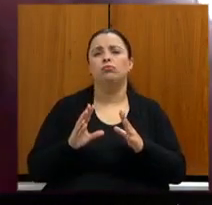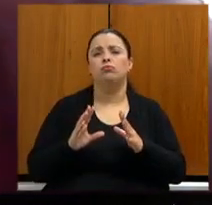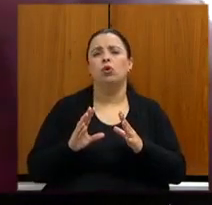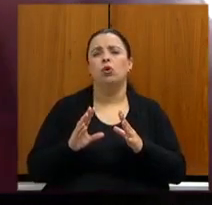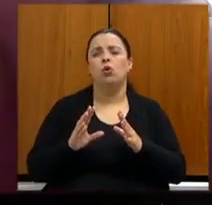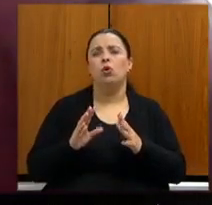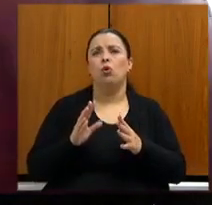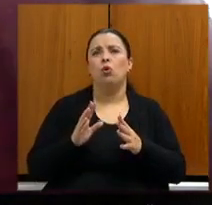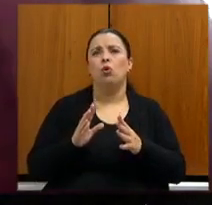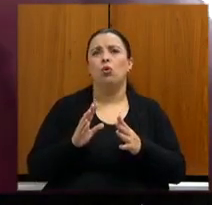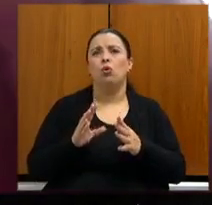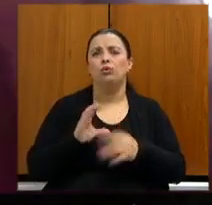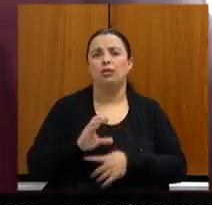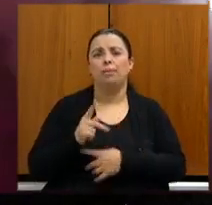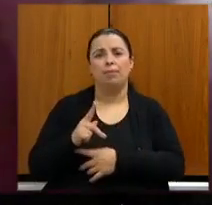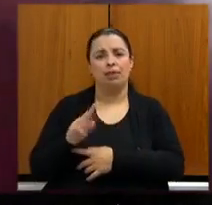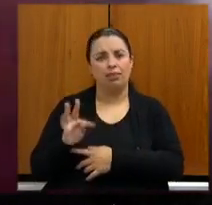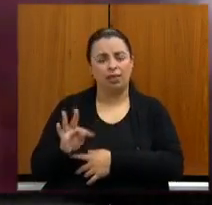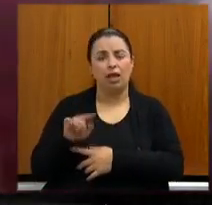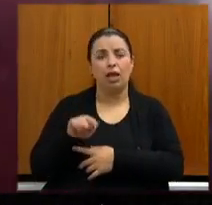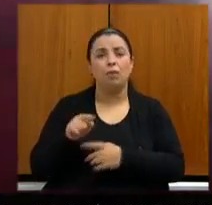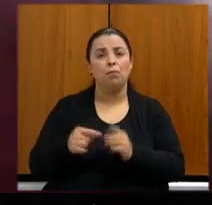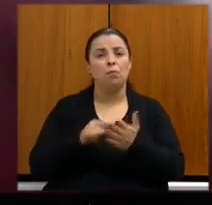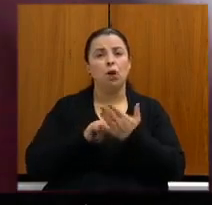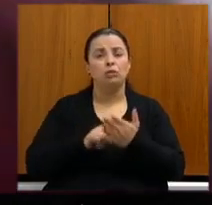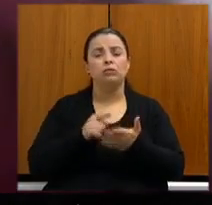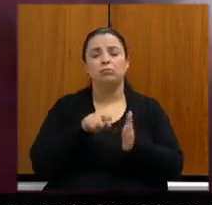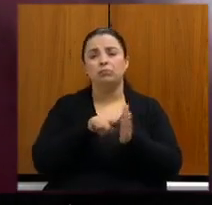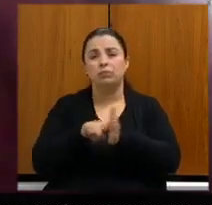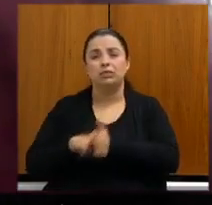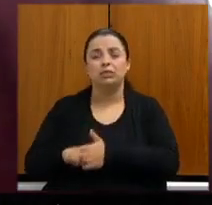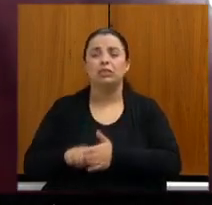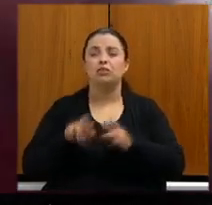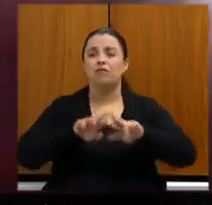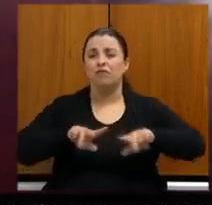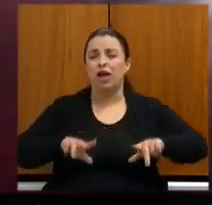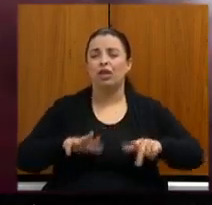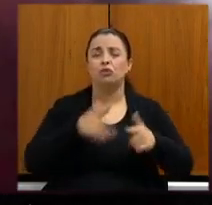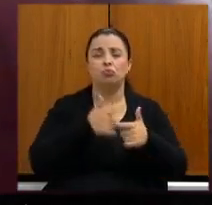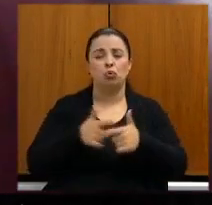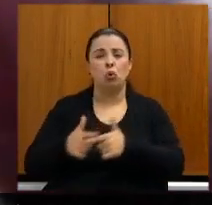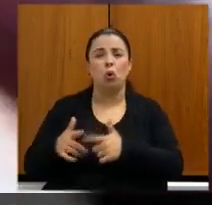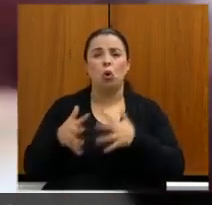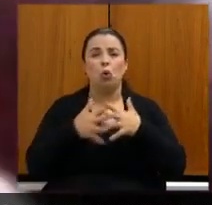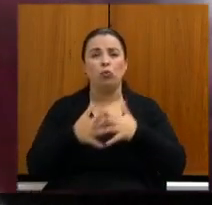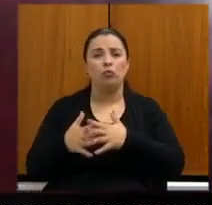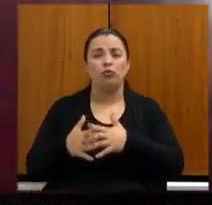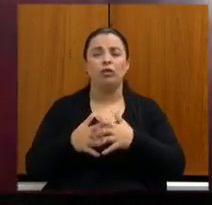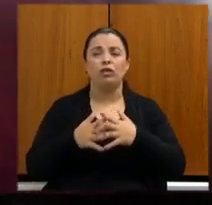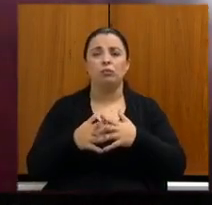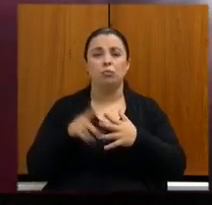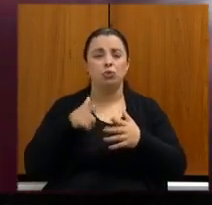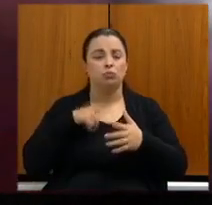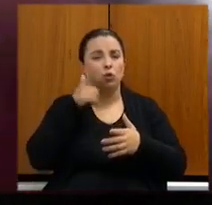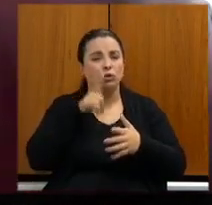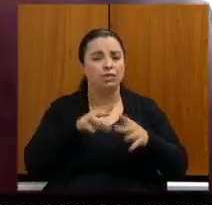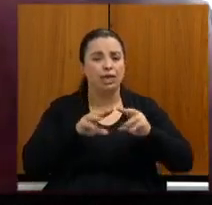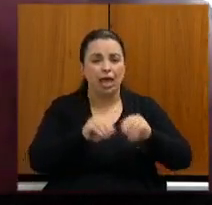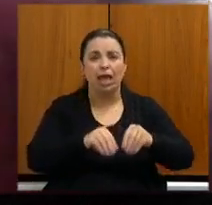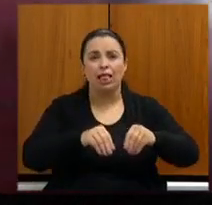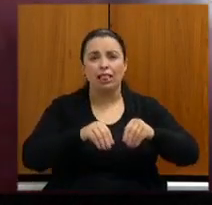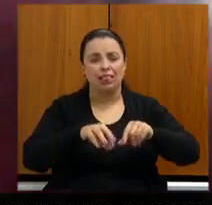pouco para gente sobre conflitos que existem aqui no nosso estado conflitos pela terra conflitos pela água